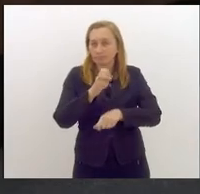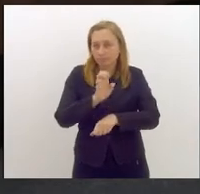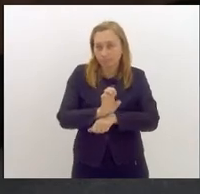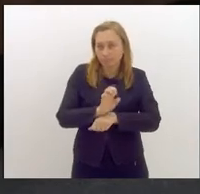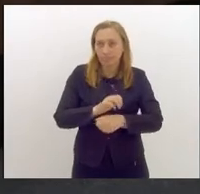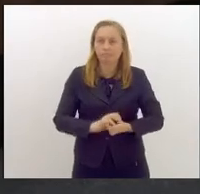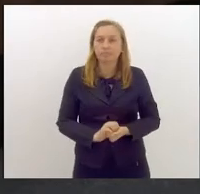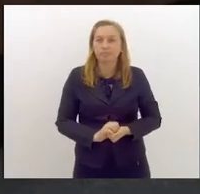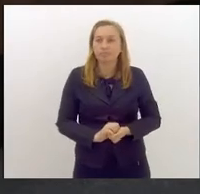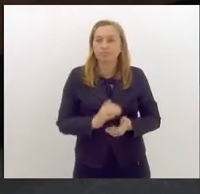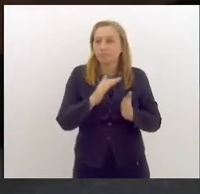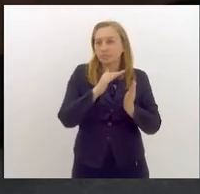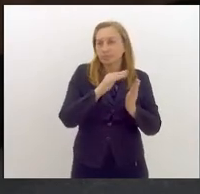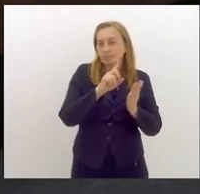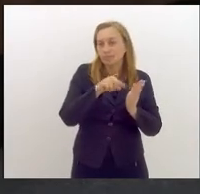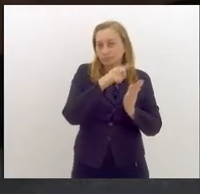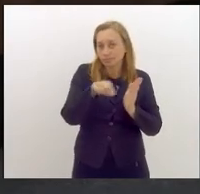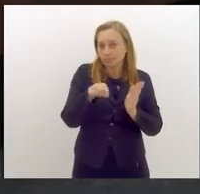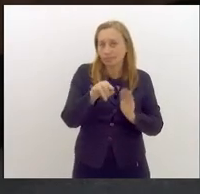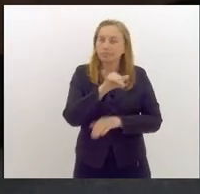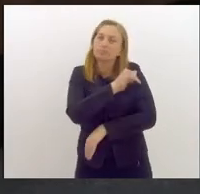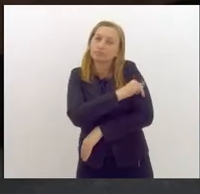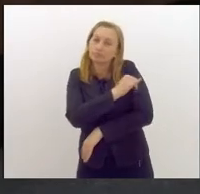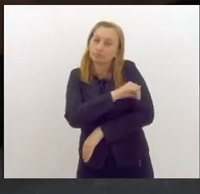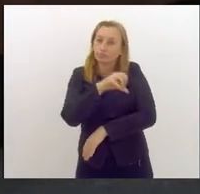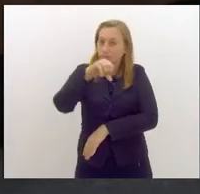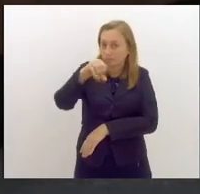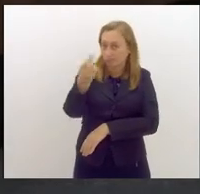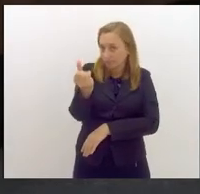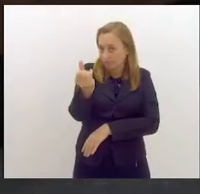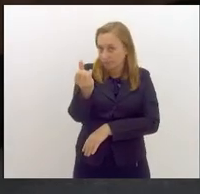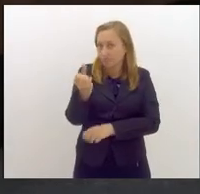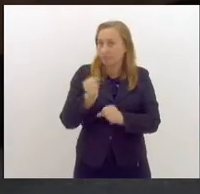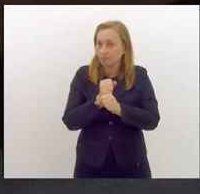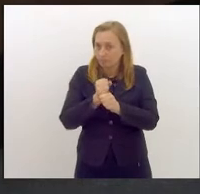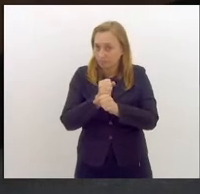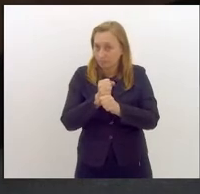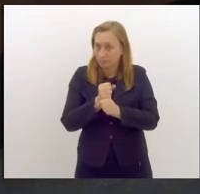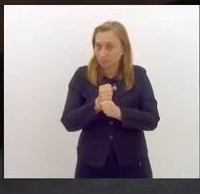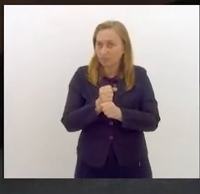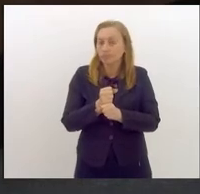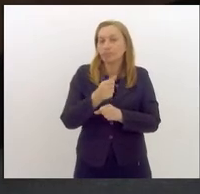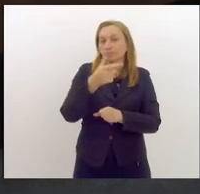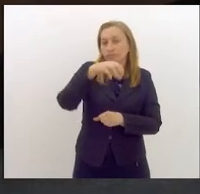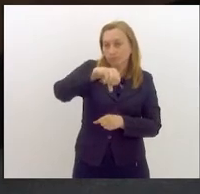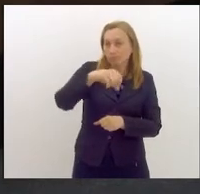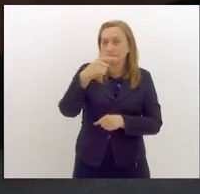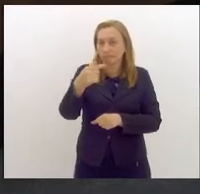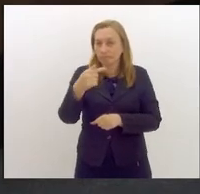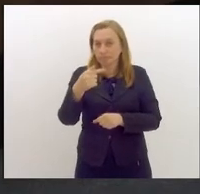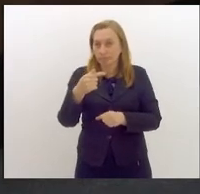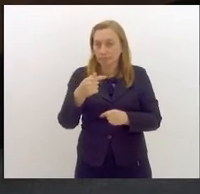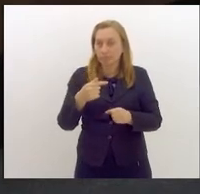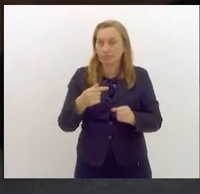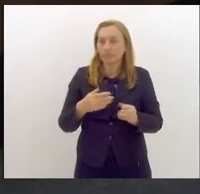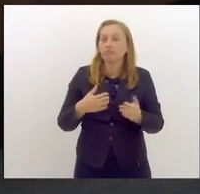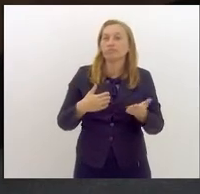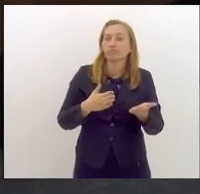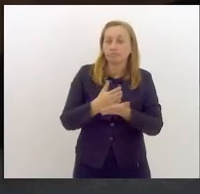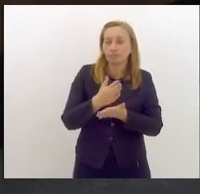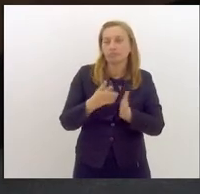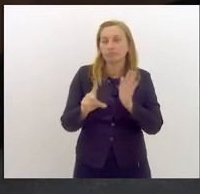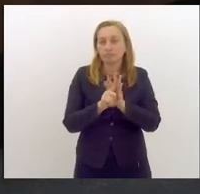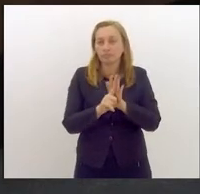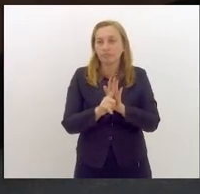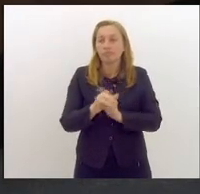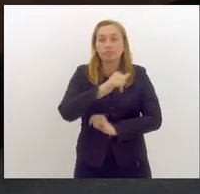excluiu o rio desta parcela esse 96 entrou em vigor em 97 essa lei o rim entrou na